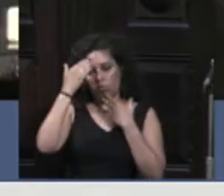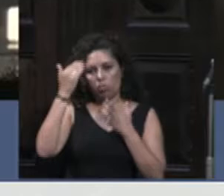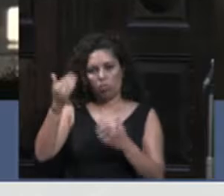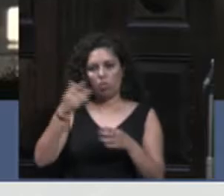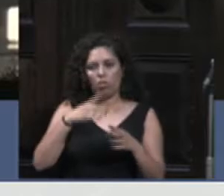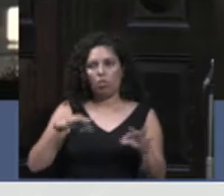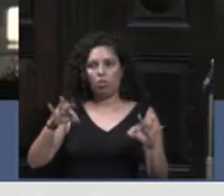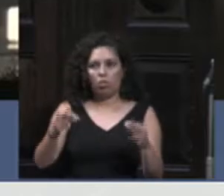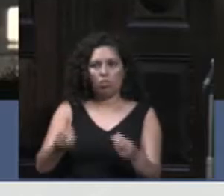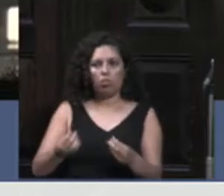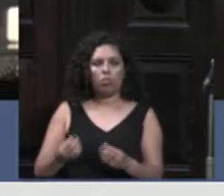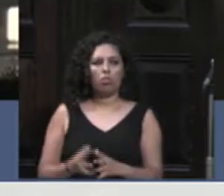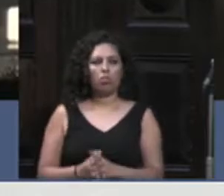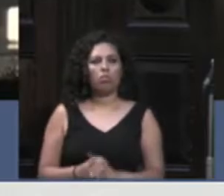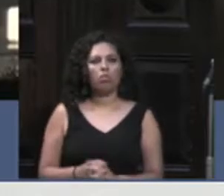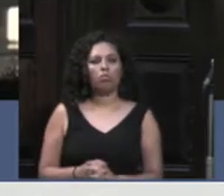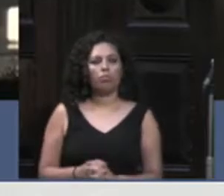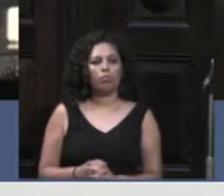todos.